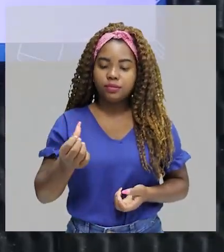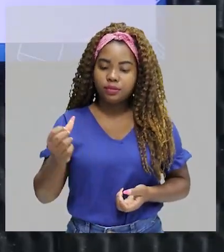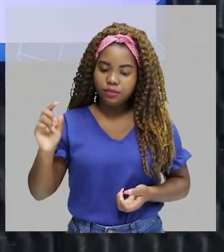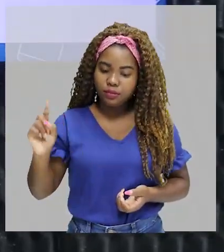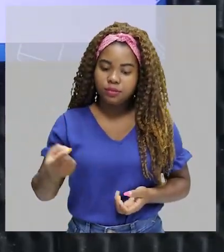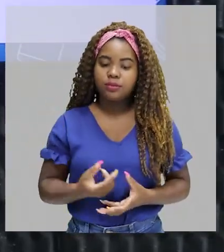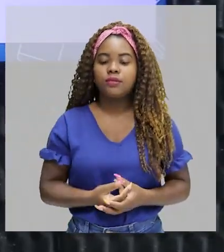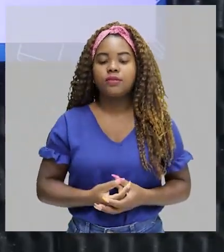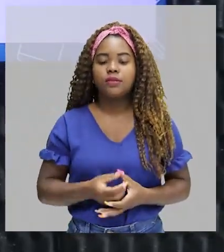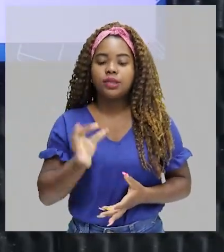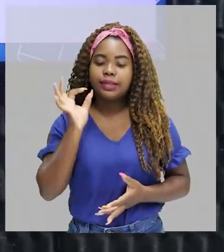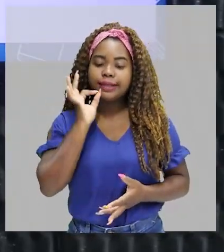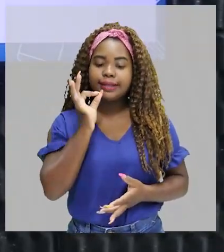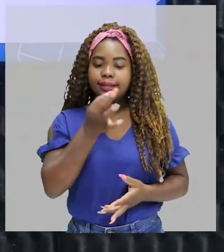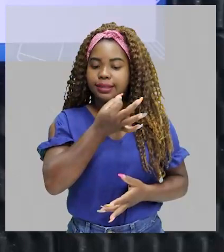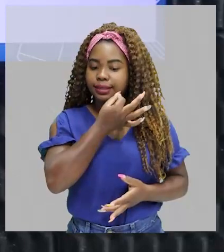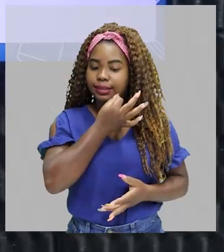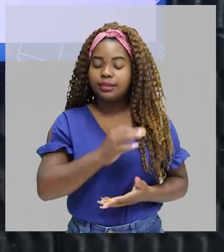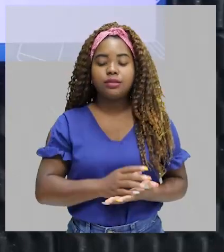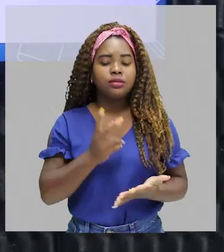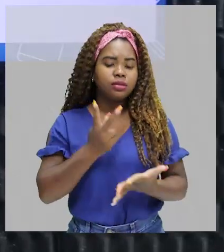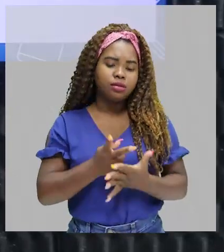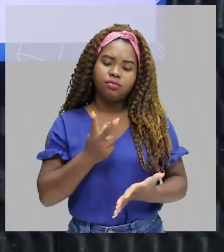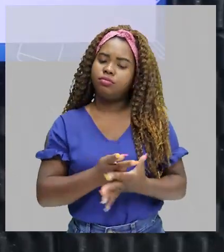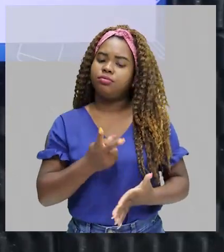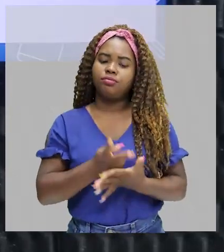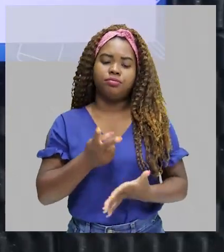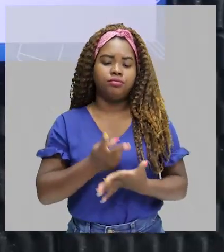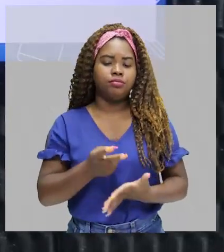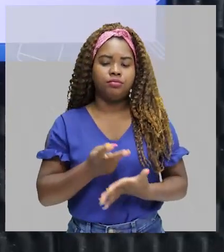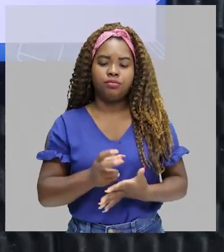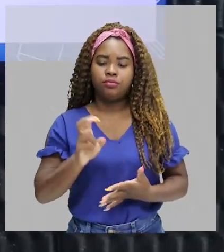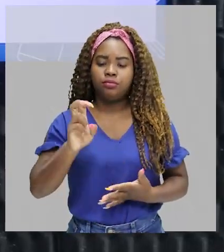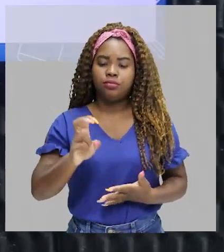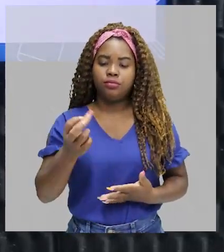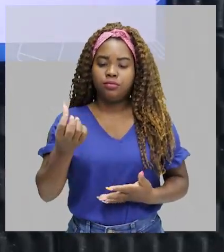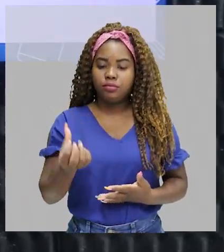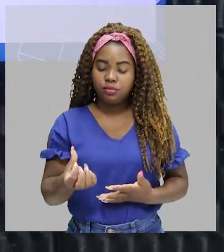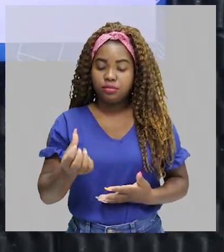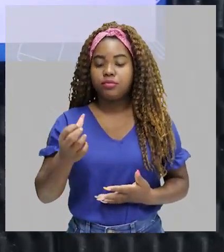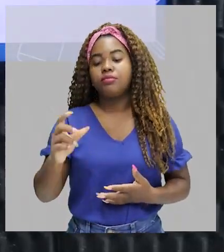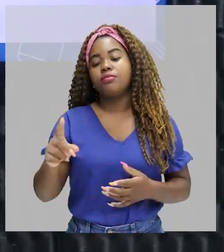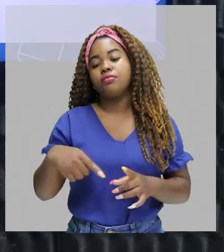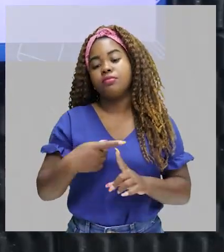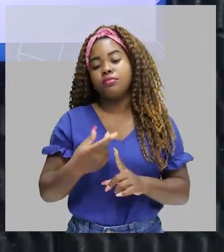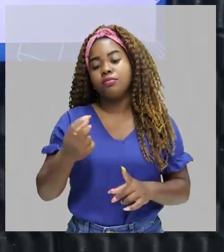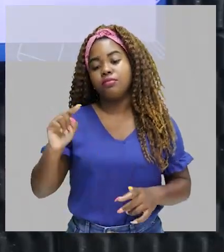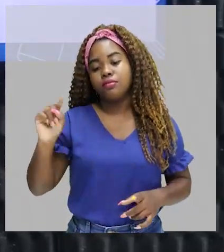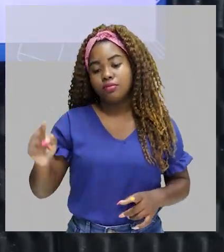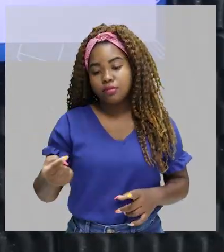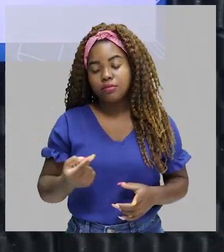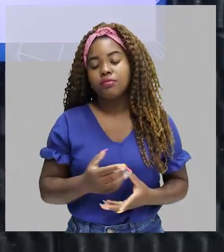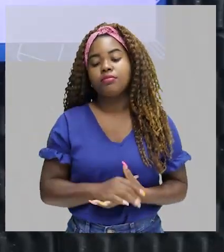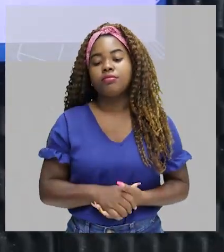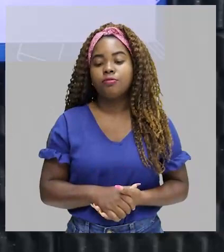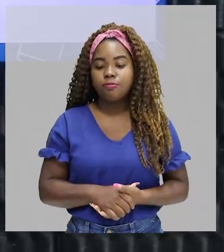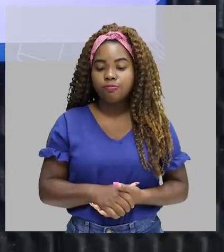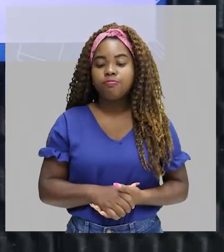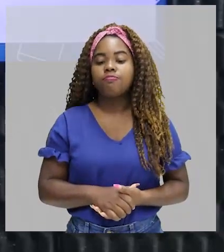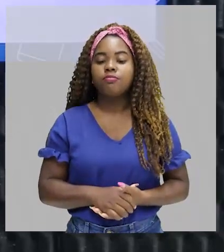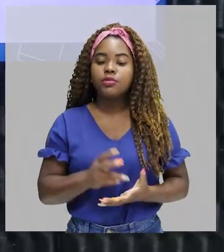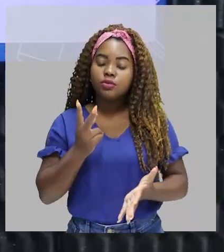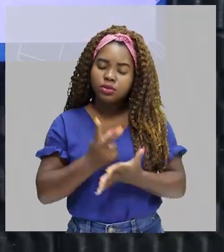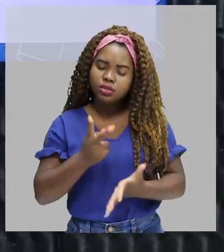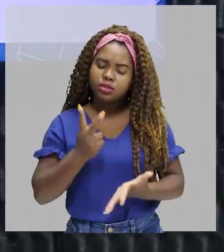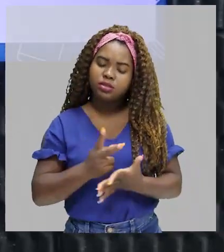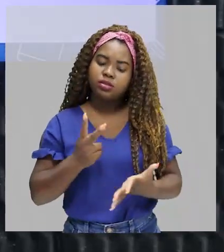R$ 56 mil. Em setembro, gente, o raciocínio é o mesmo, tá? Estou só fazendo passo a passo, porque vai que você está assistindo a aula aí pelo meio,